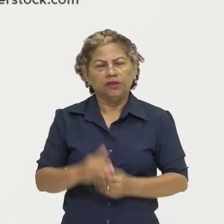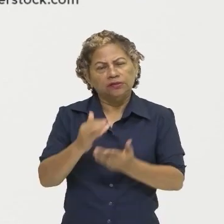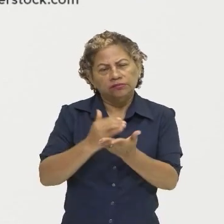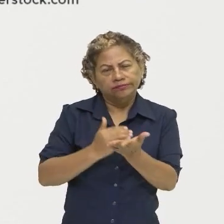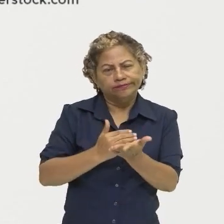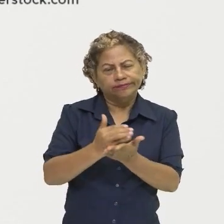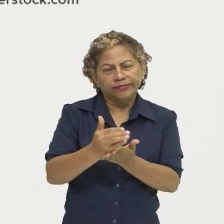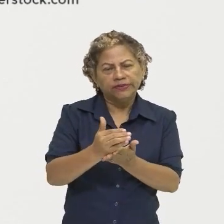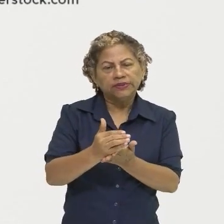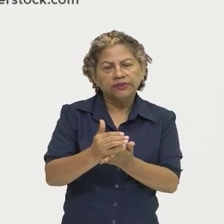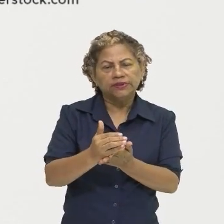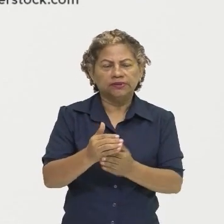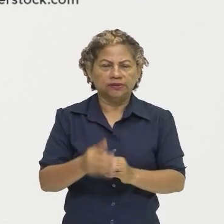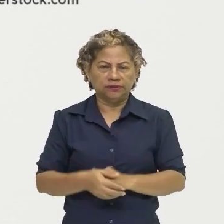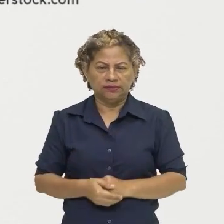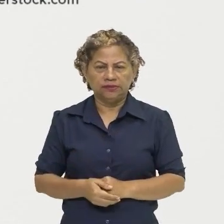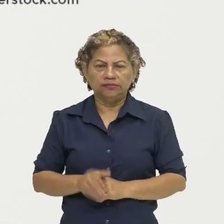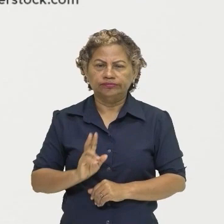princípio